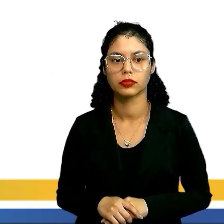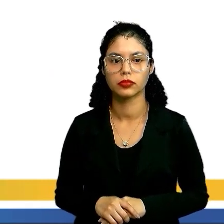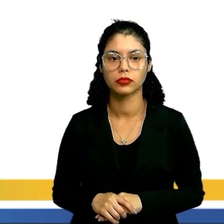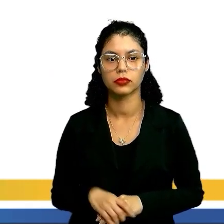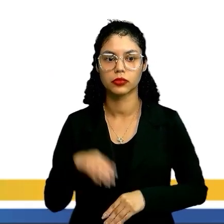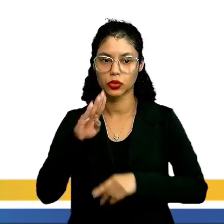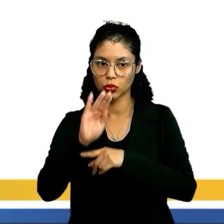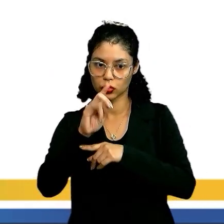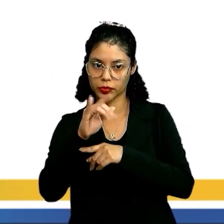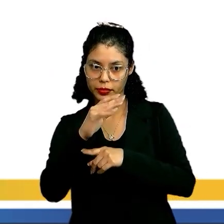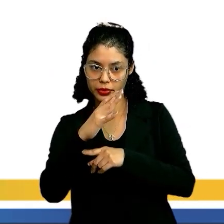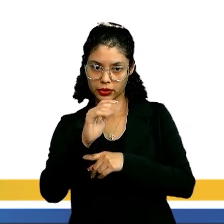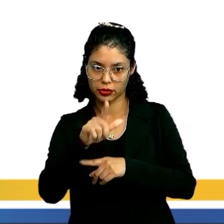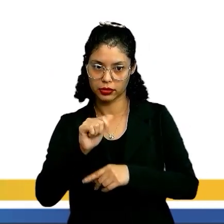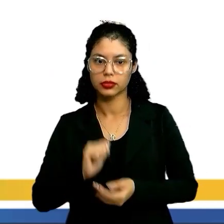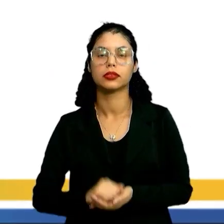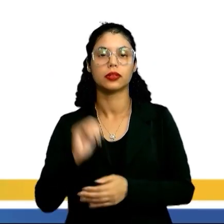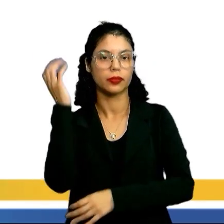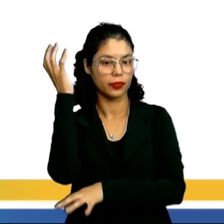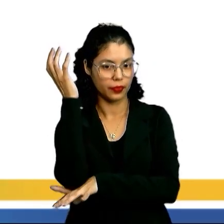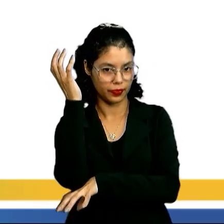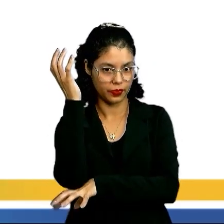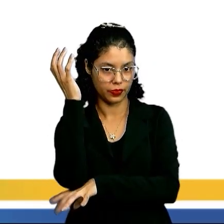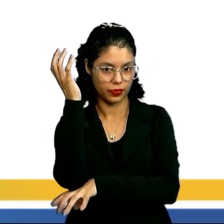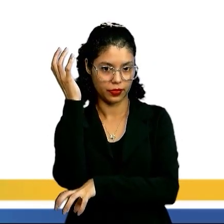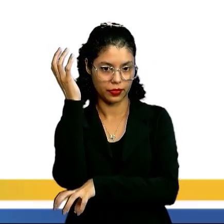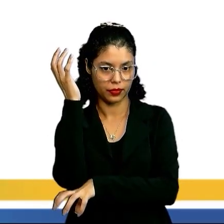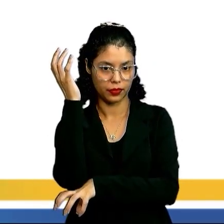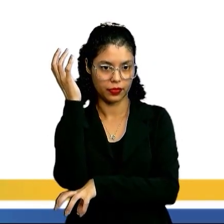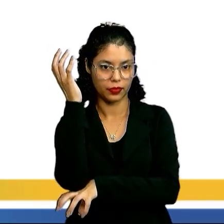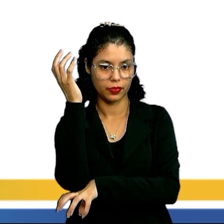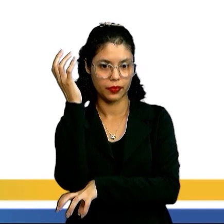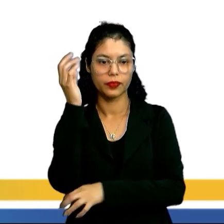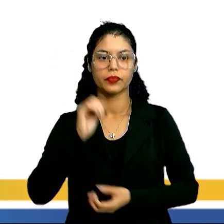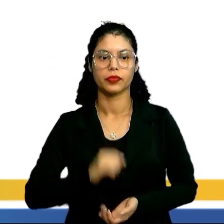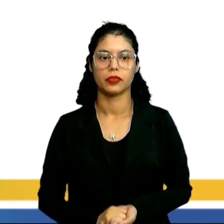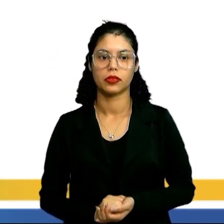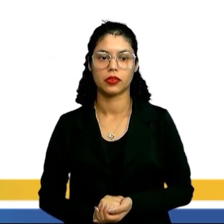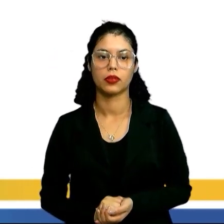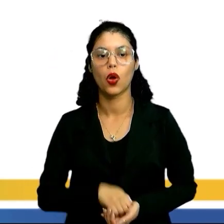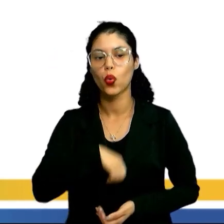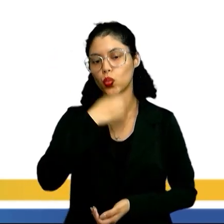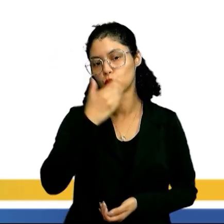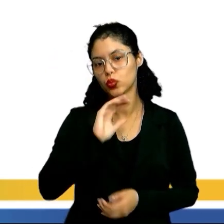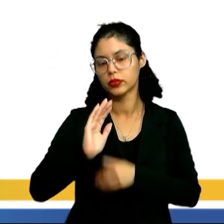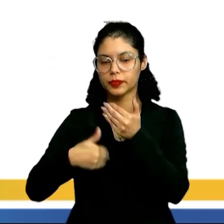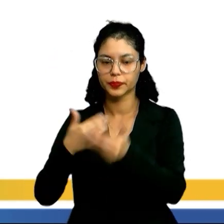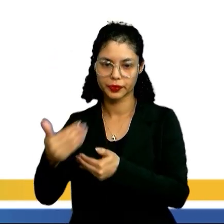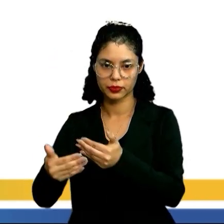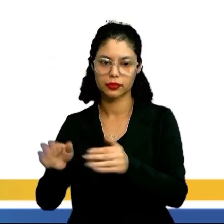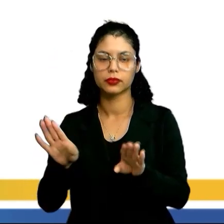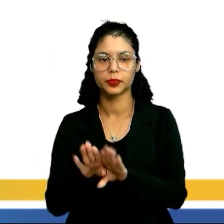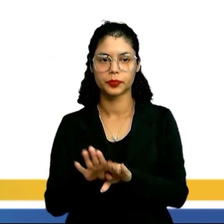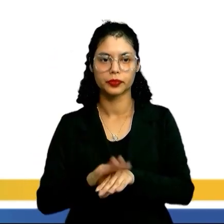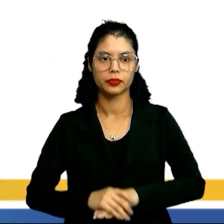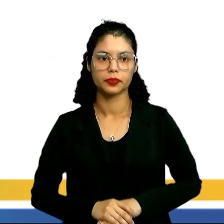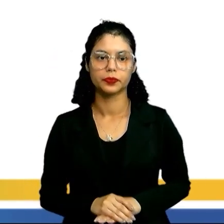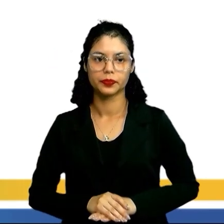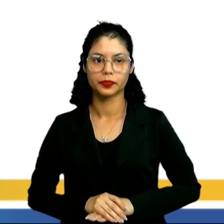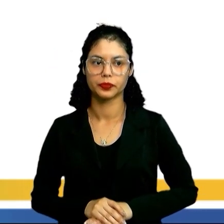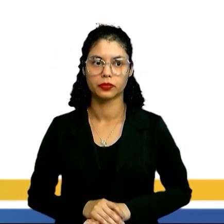gema subapical também, ela vai influenciar na raiz, frutos em desenvolvimento também,